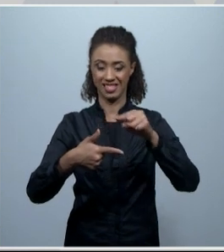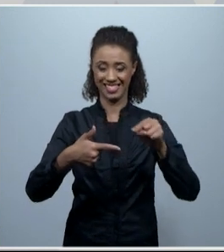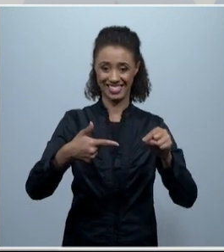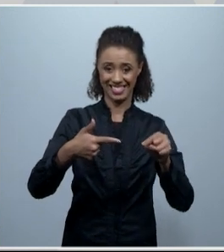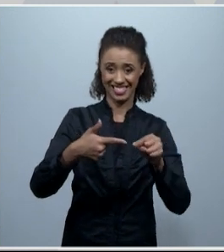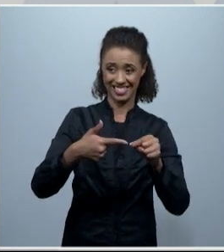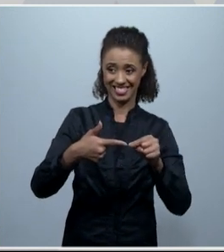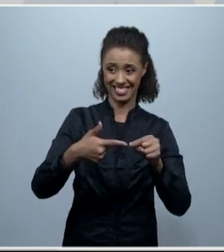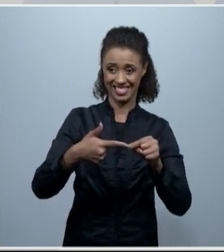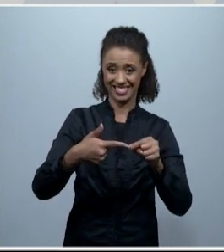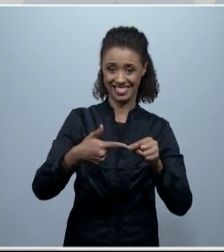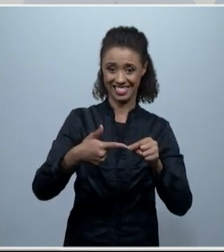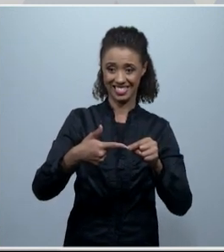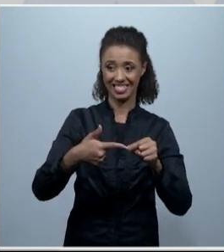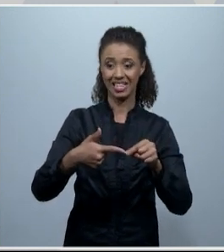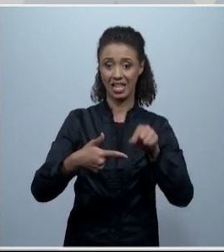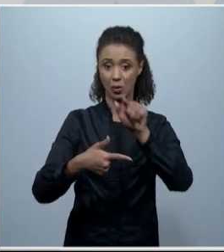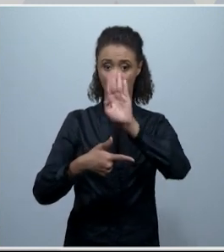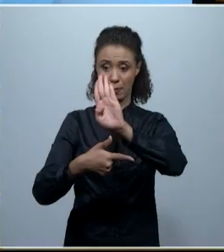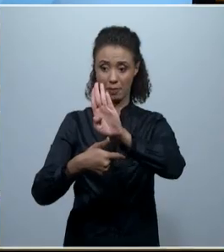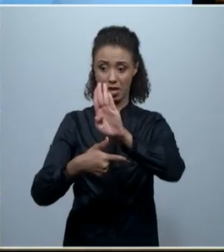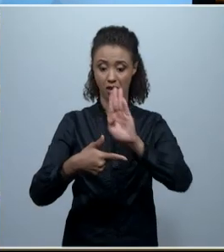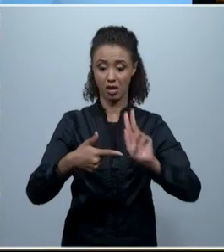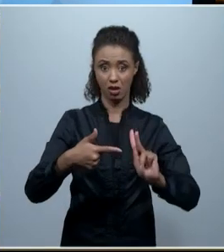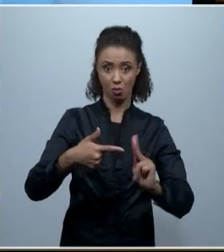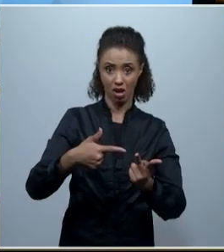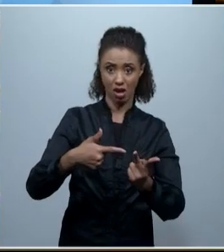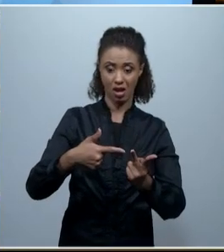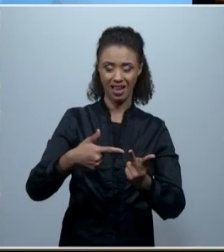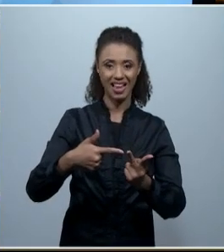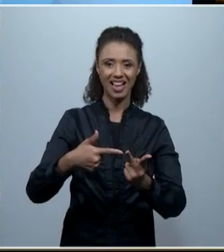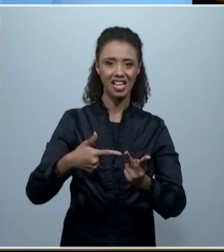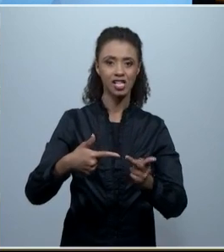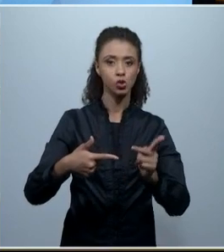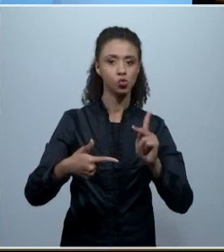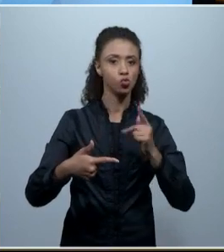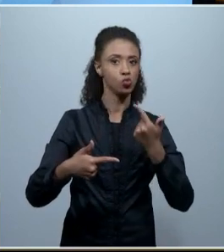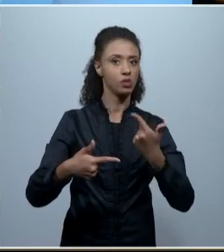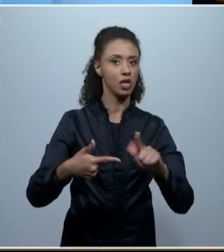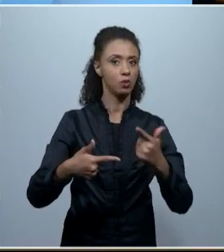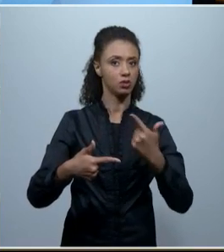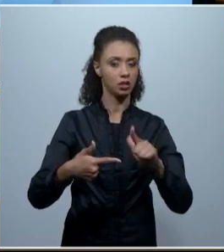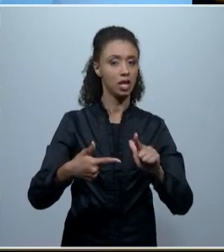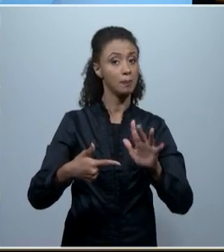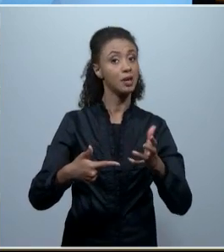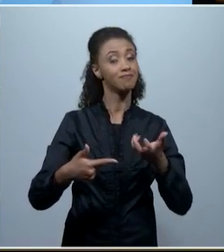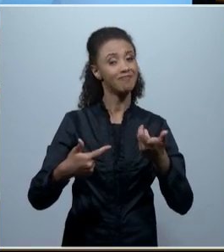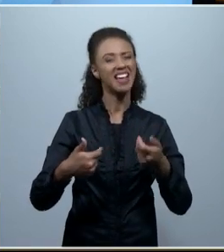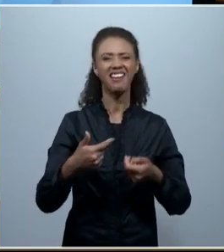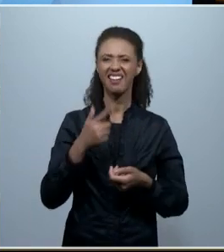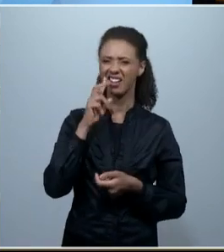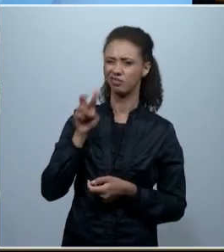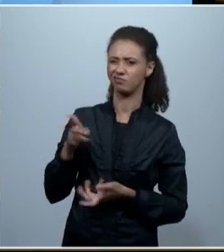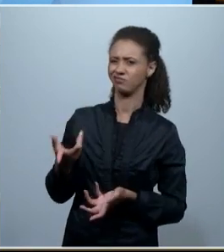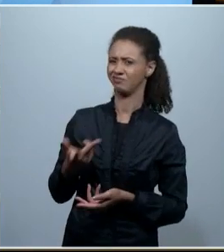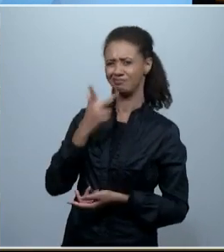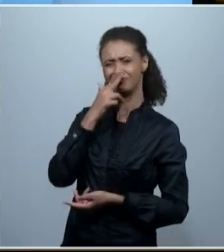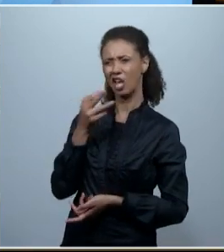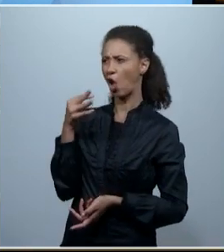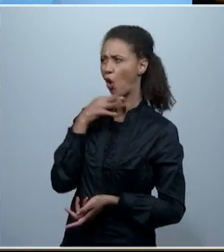seu mate cuca a provar algo que parece óbvio mas que precisa ser provado rigorosamente